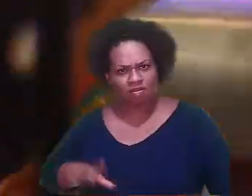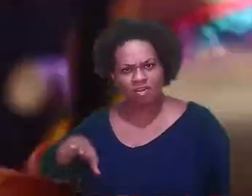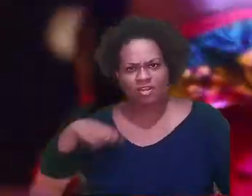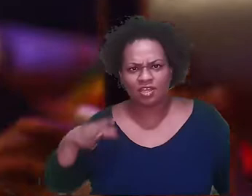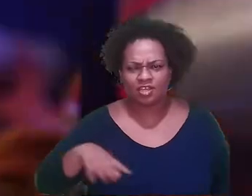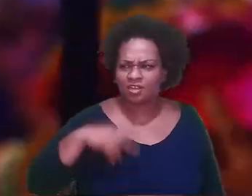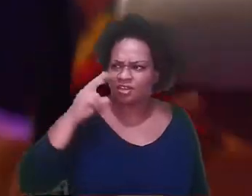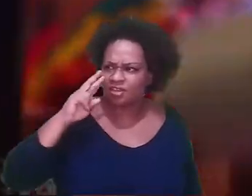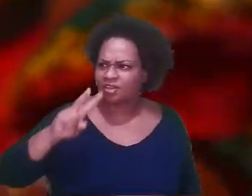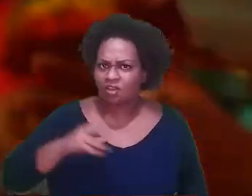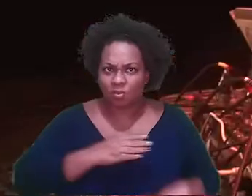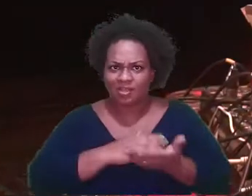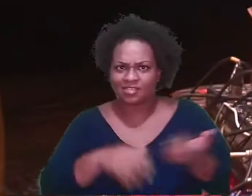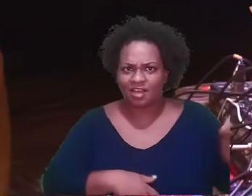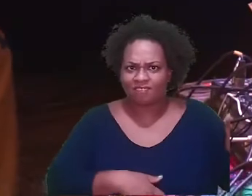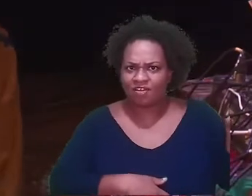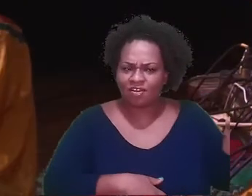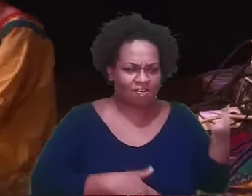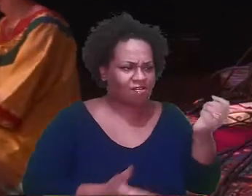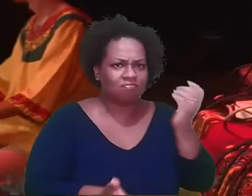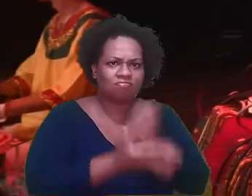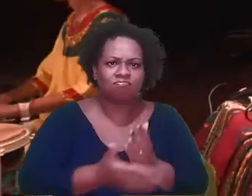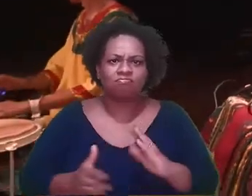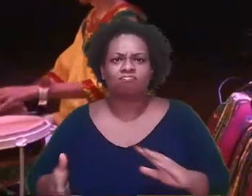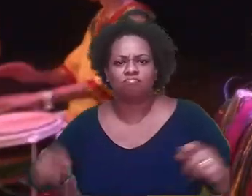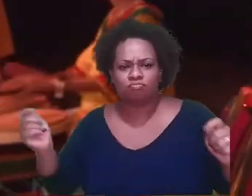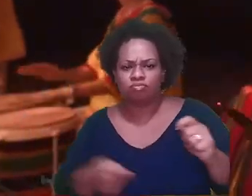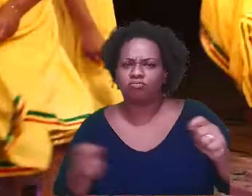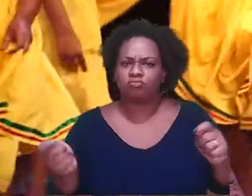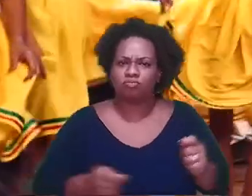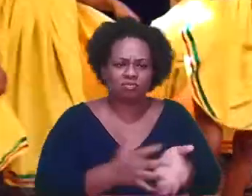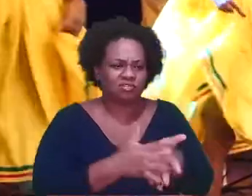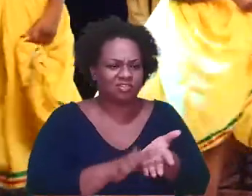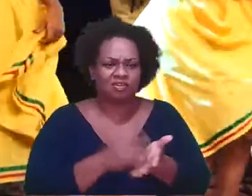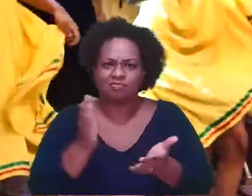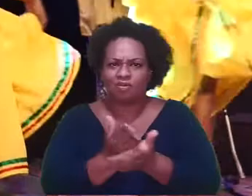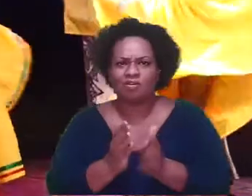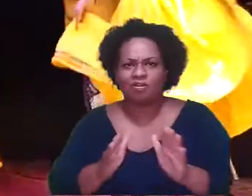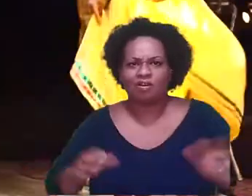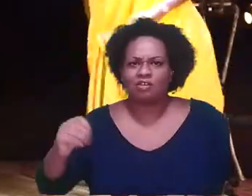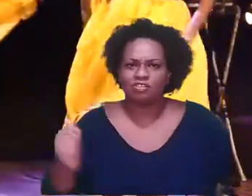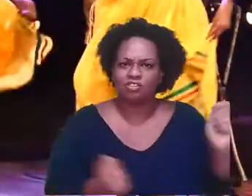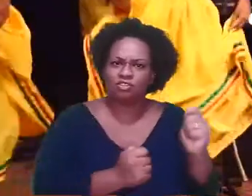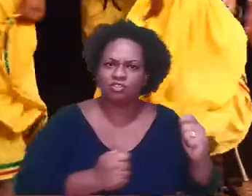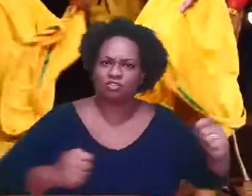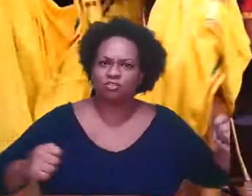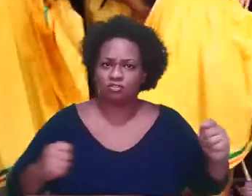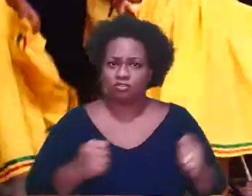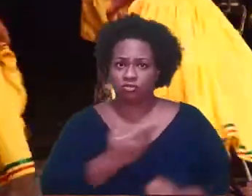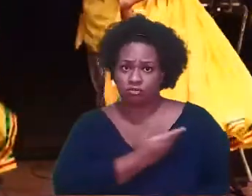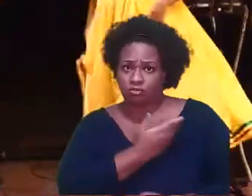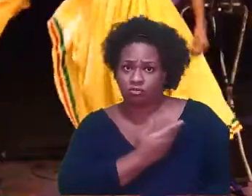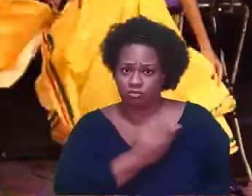tentou, acabei com o forró antes dele começar. Furei o couro, da bomba no pandeiro, só deixei um sanfoneiro porque sabia tocar. O amigo dela correu tanto